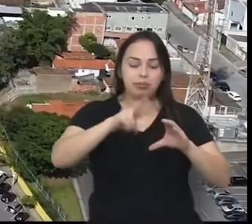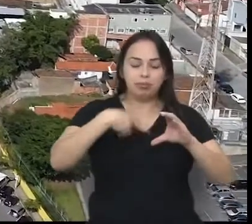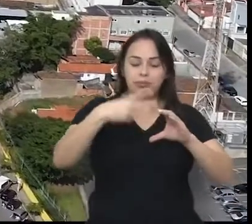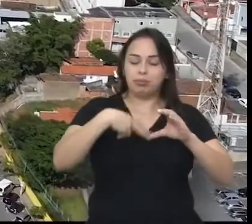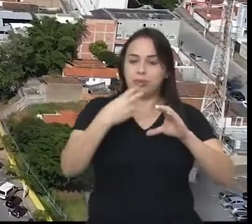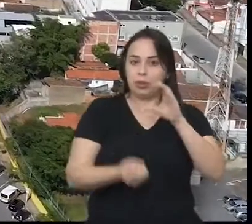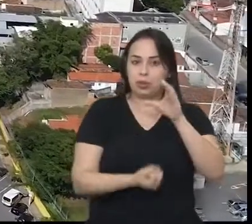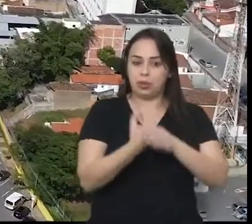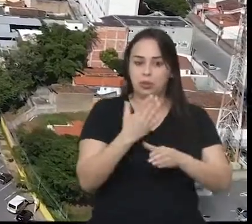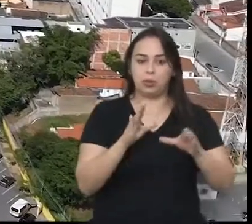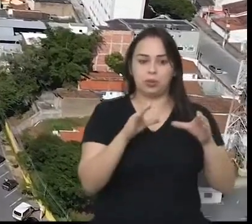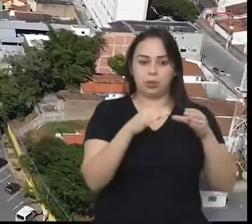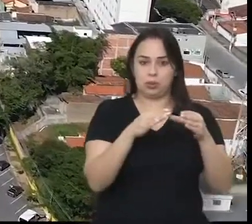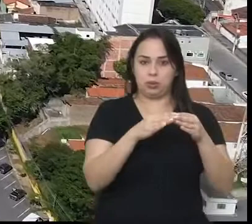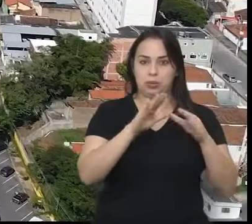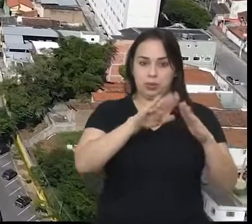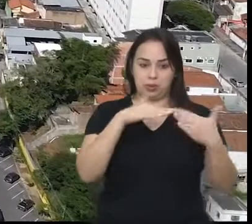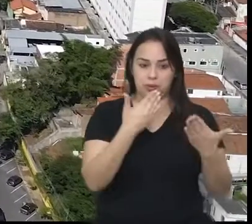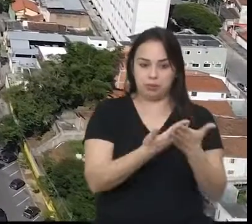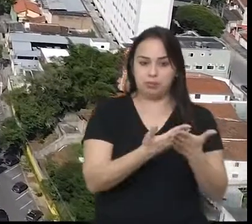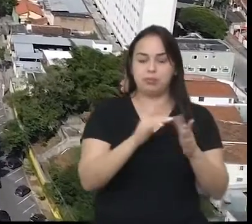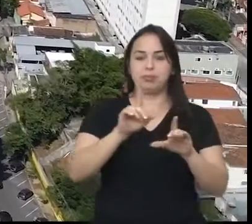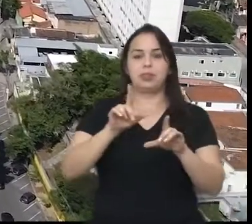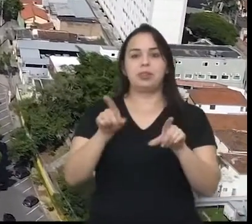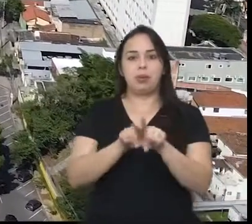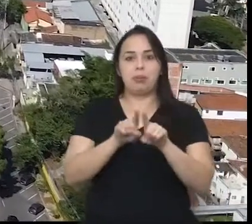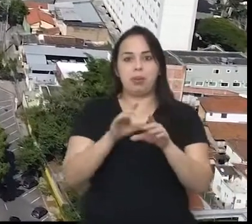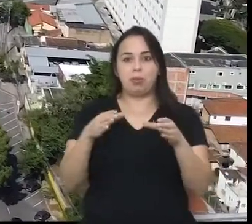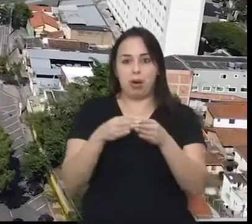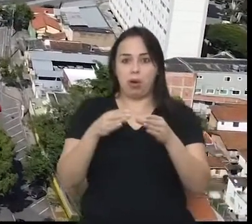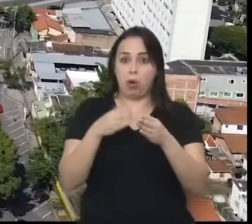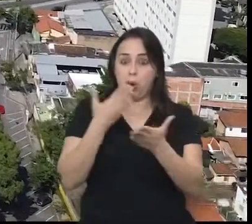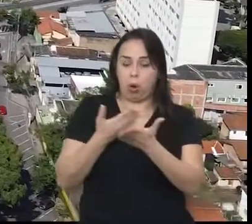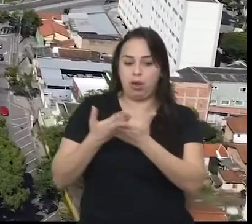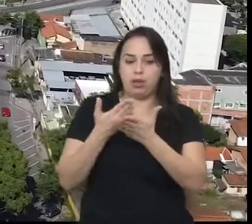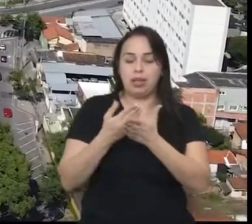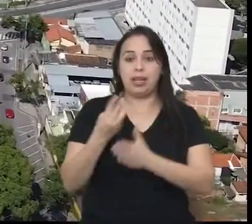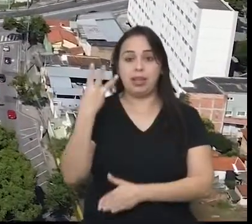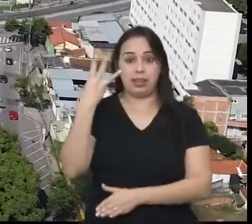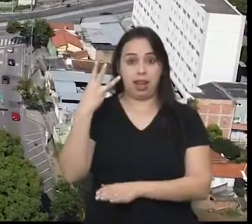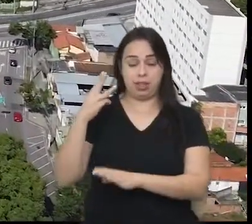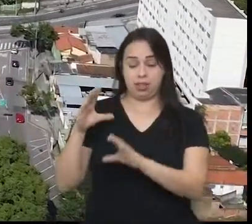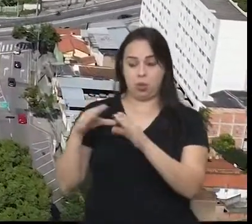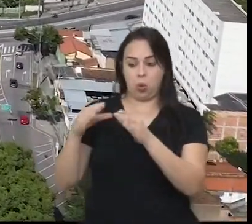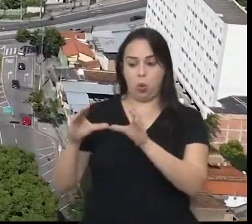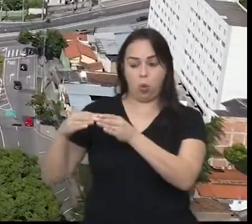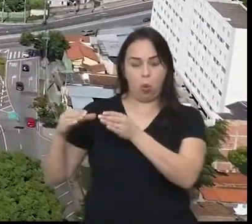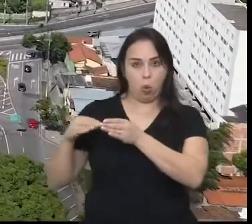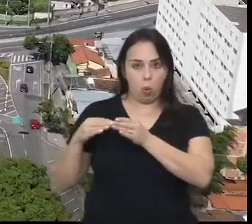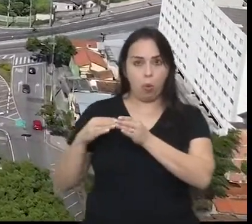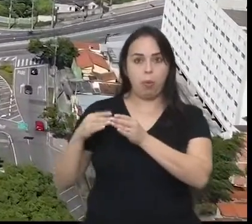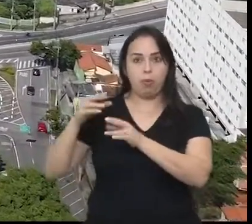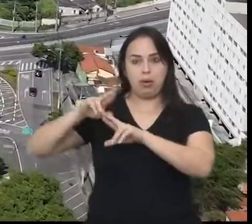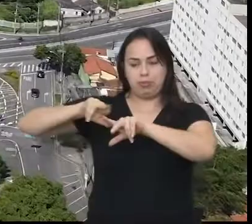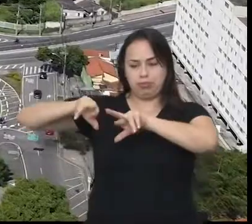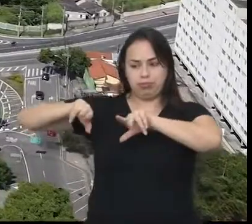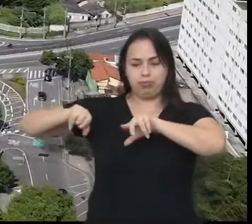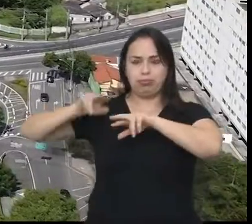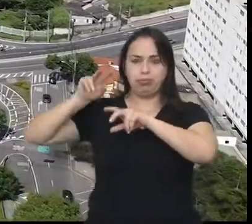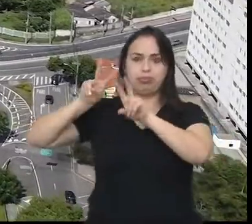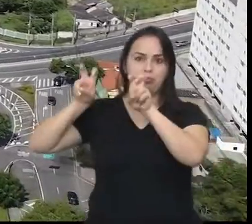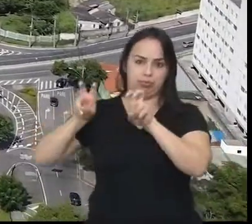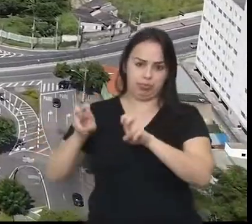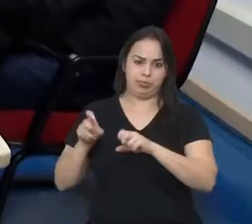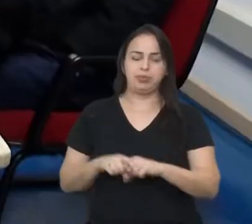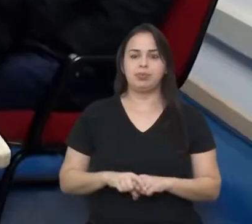São José criou uma comissão especial de inquérito, uma comissão de estudos e também 3 novas frentes parlamentares sobre